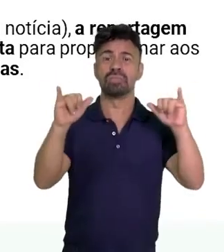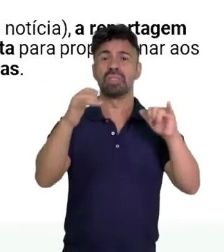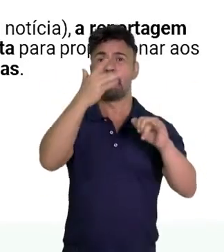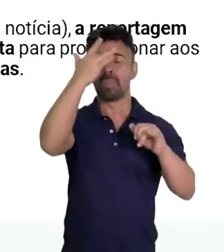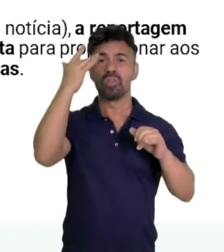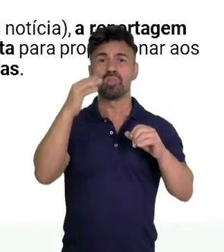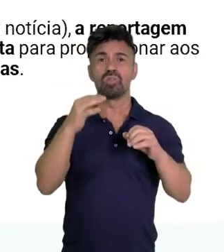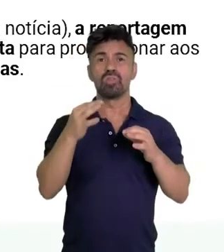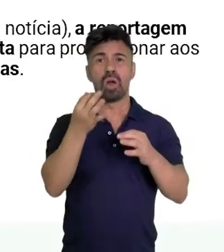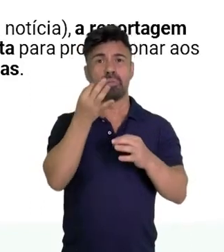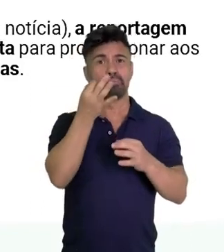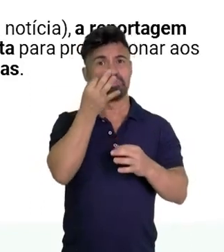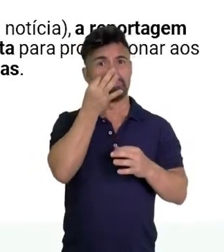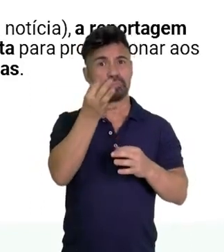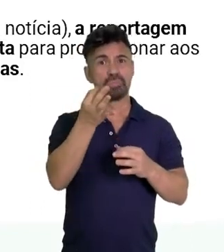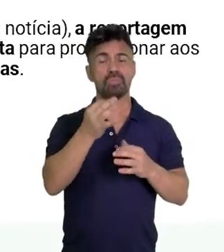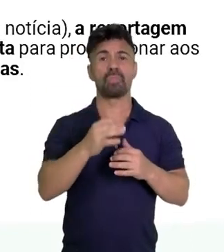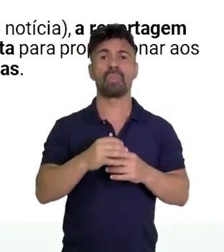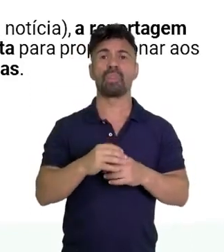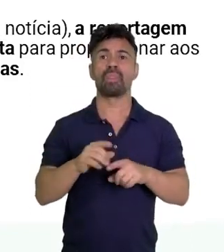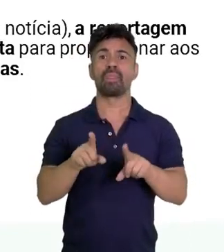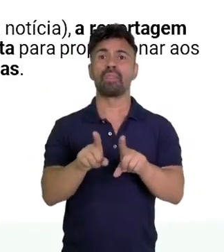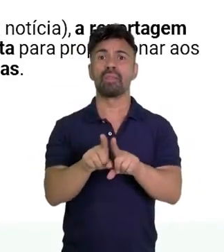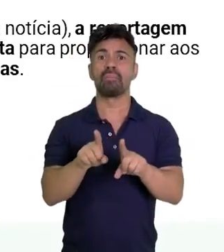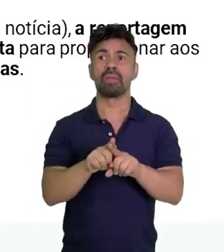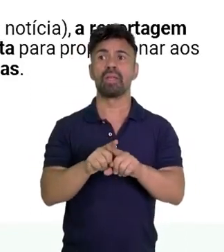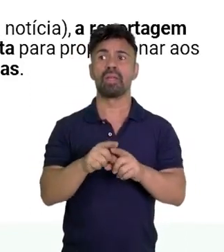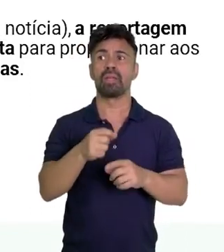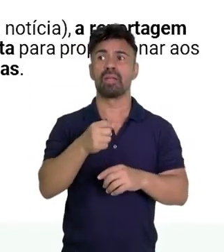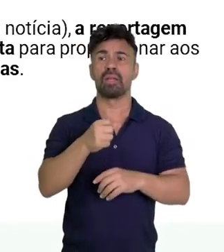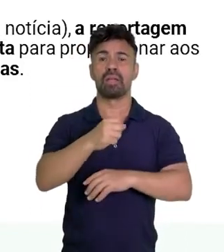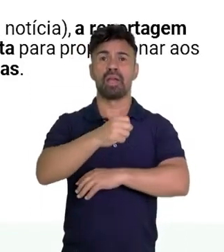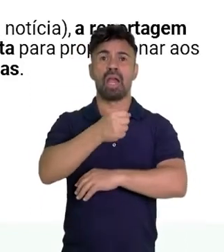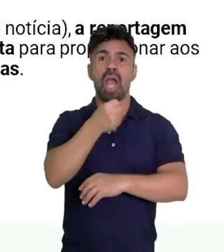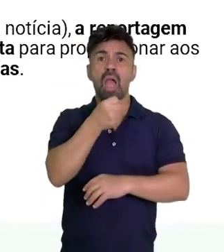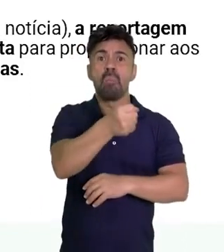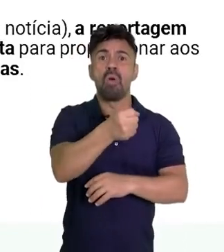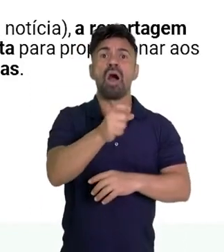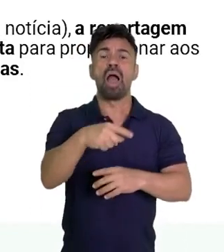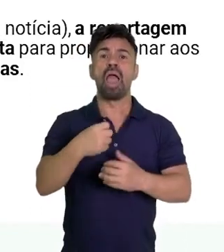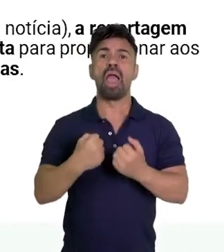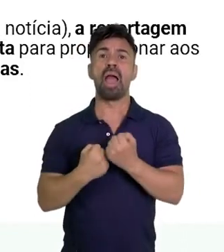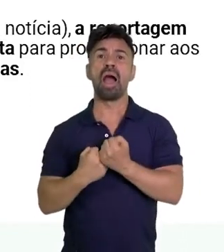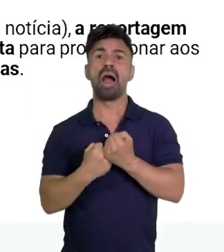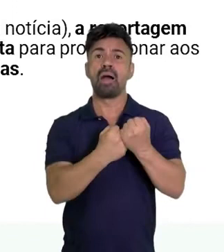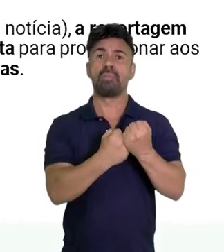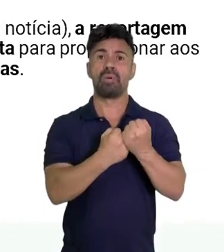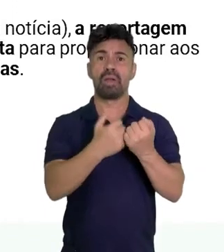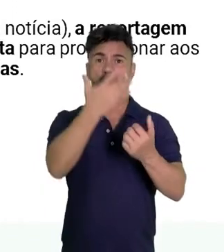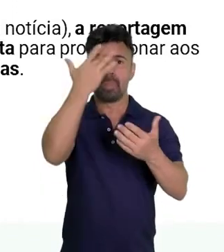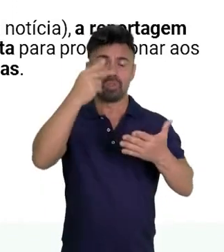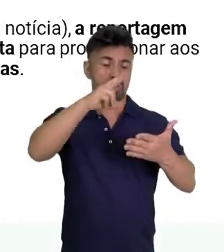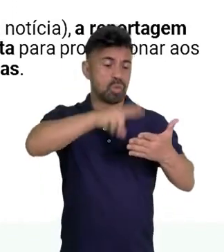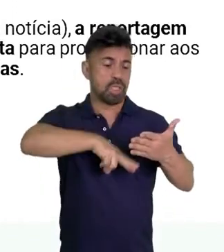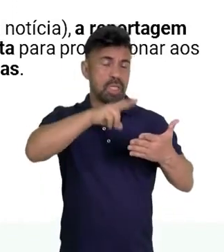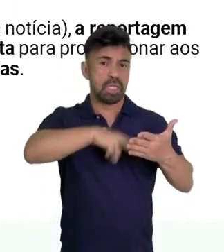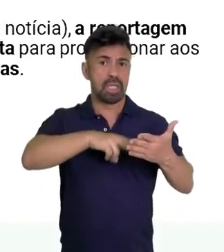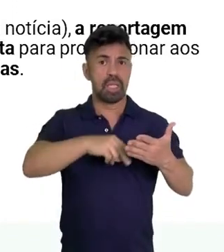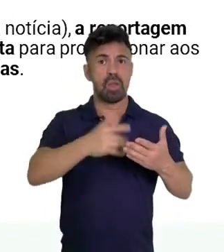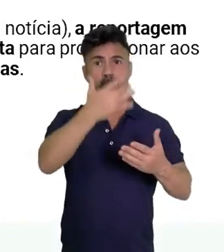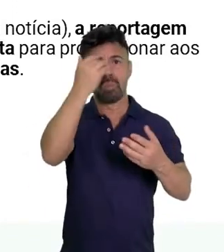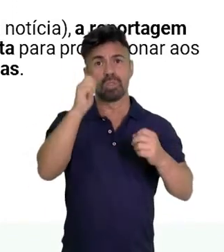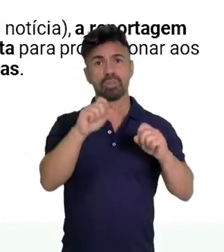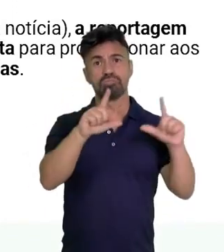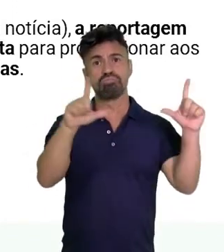telespectador. Mas não é só isso. A reportagem também procura apoiar os leitores ou os